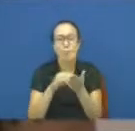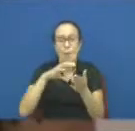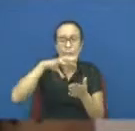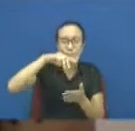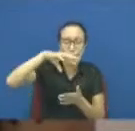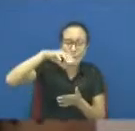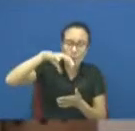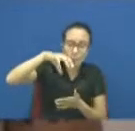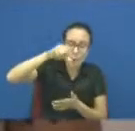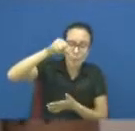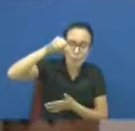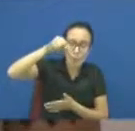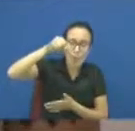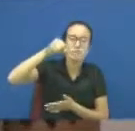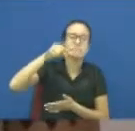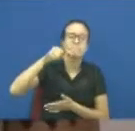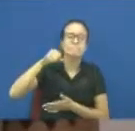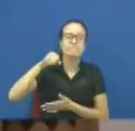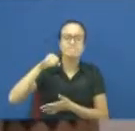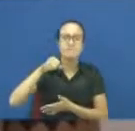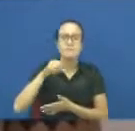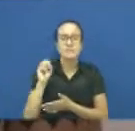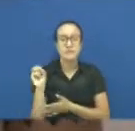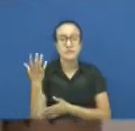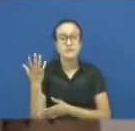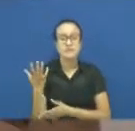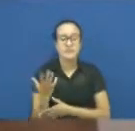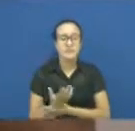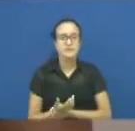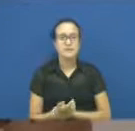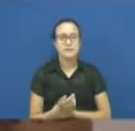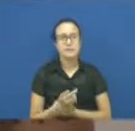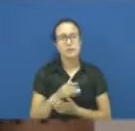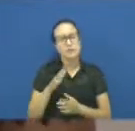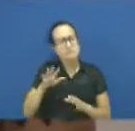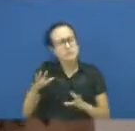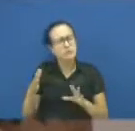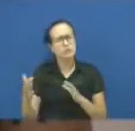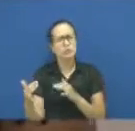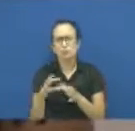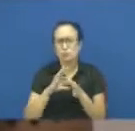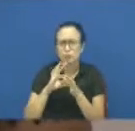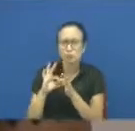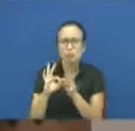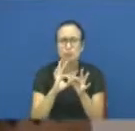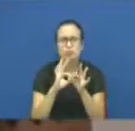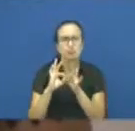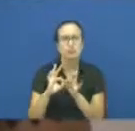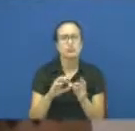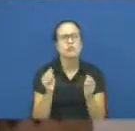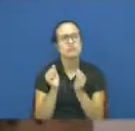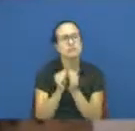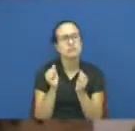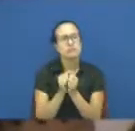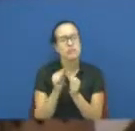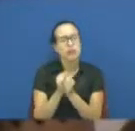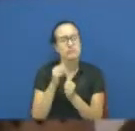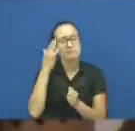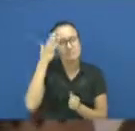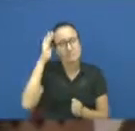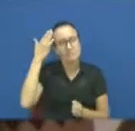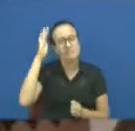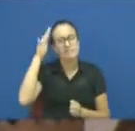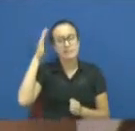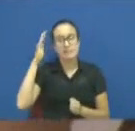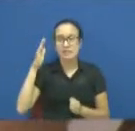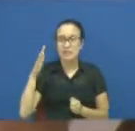se envolver e compreender e poder corresponder às angústias da sociedade. Então, eu peço a todos